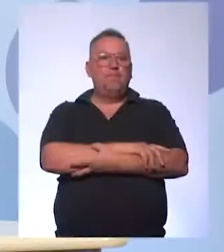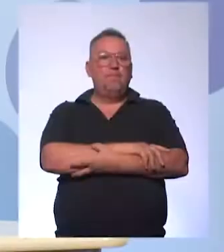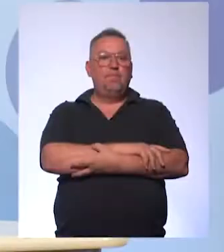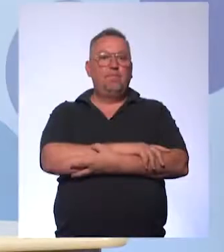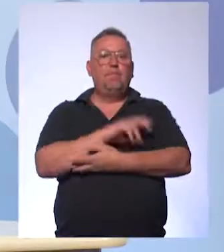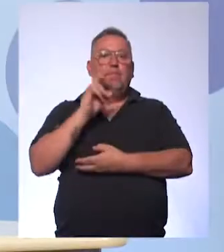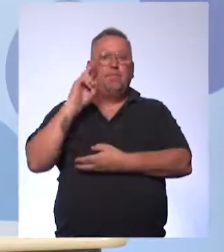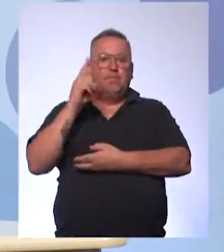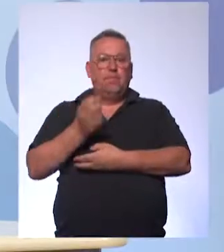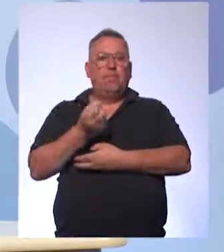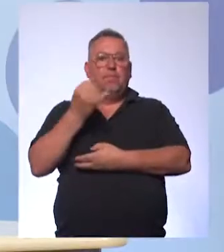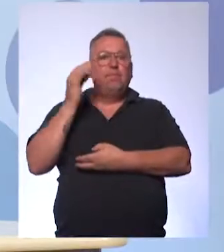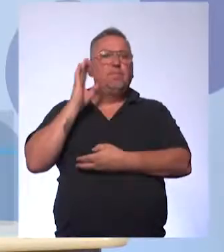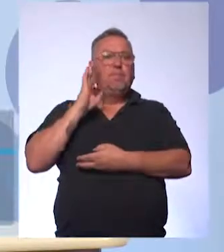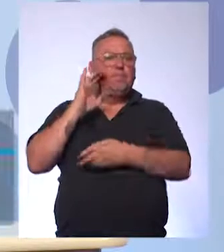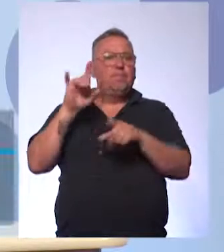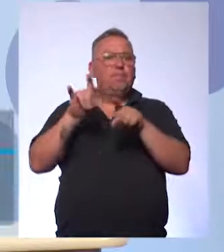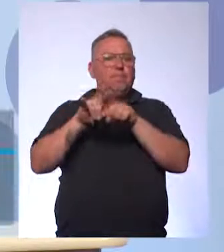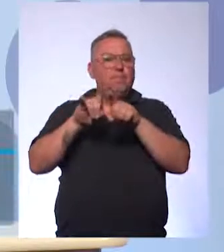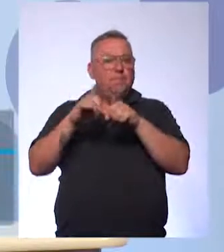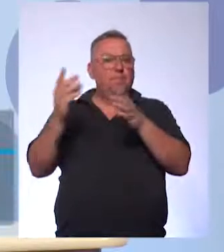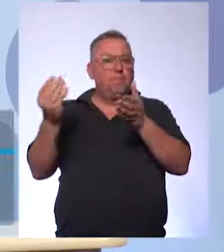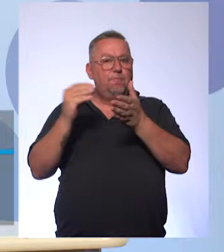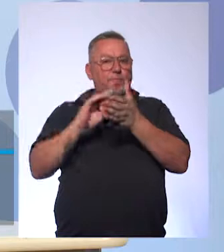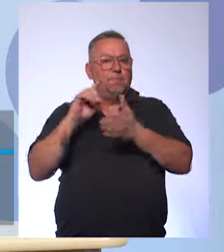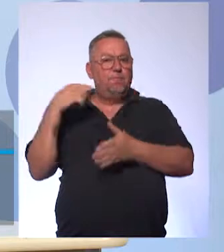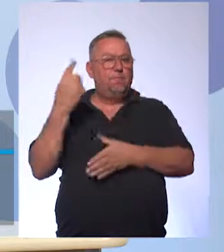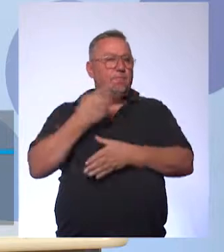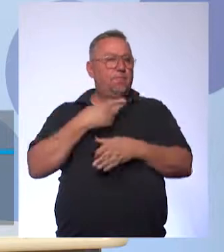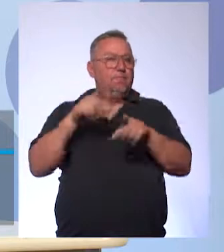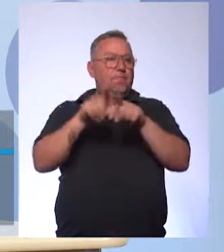Olha, tem algumas bem legais aqui que vieram para nós, professor.